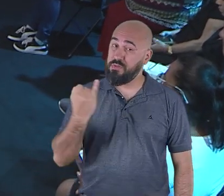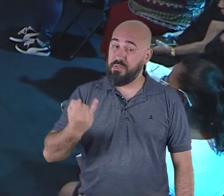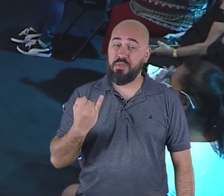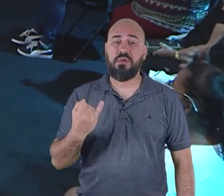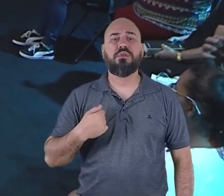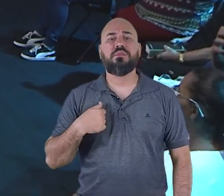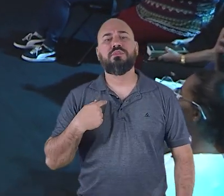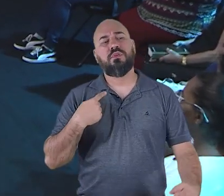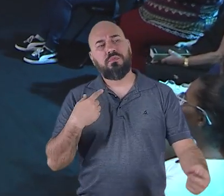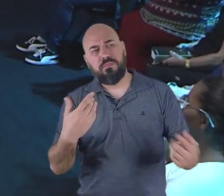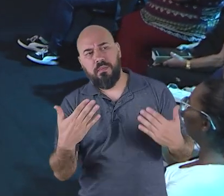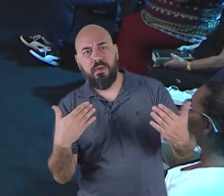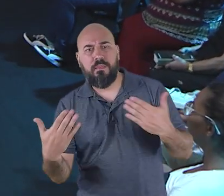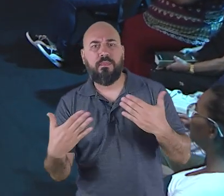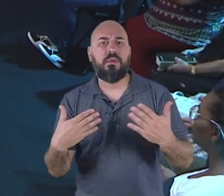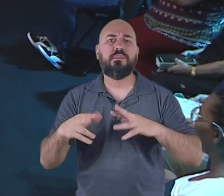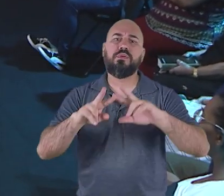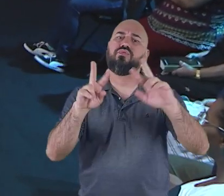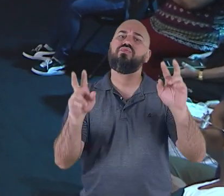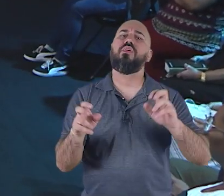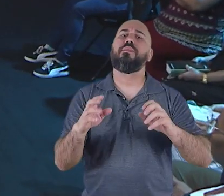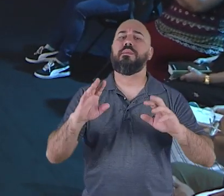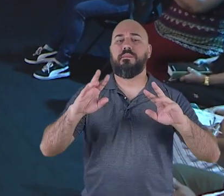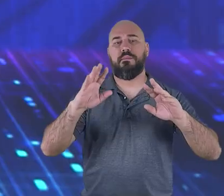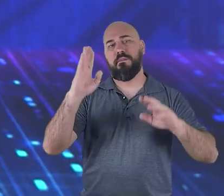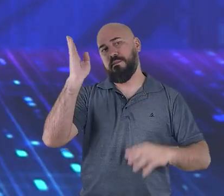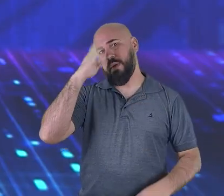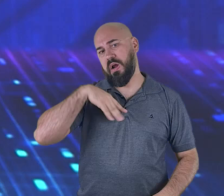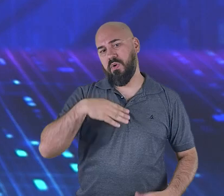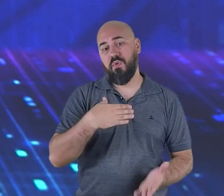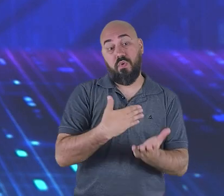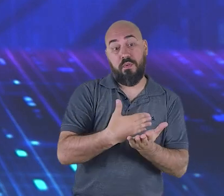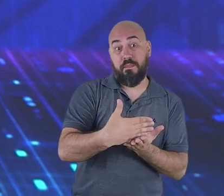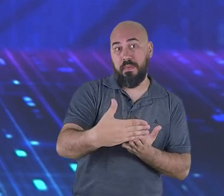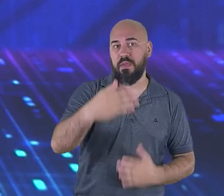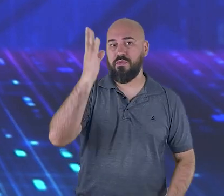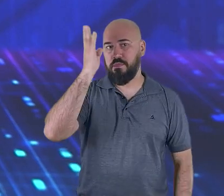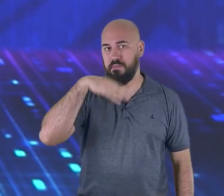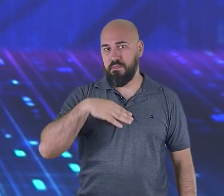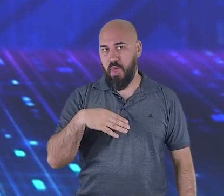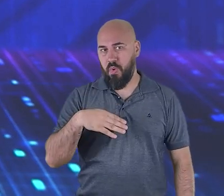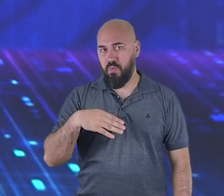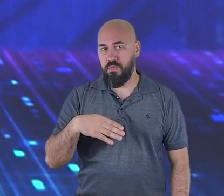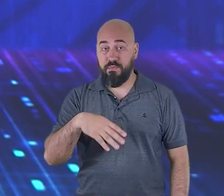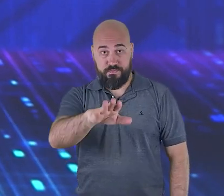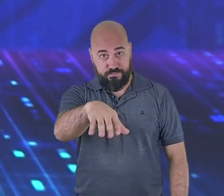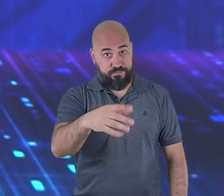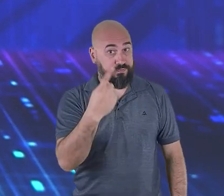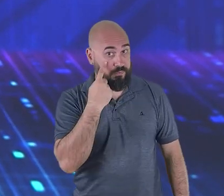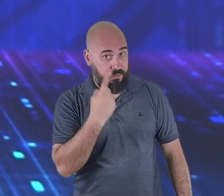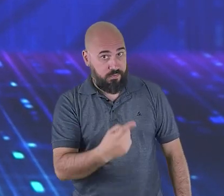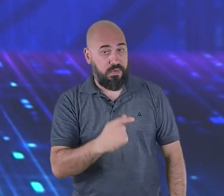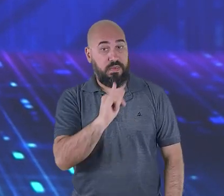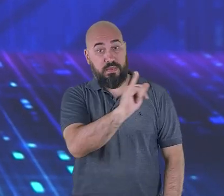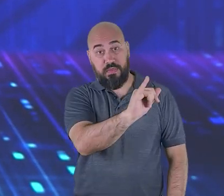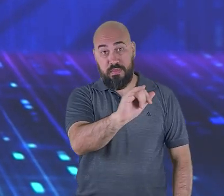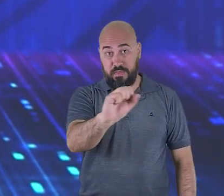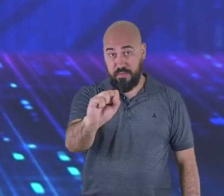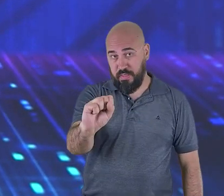a discussão sobre o mal, o começo do mal. Vamos a Isaías,